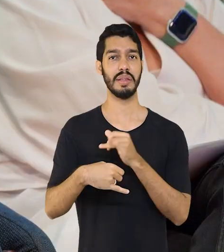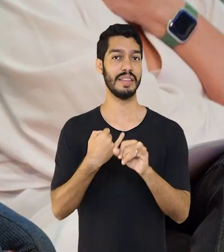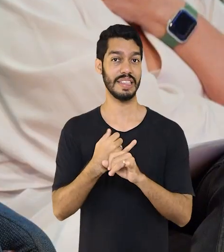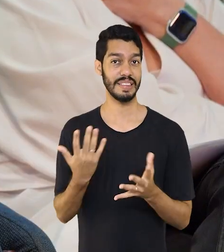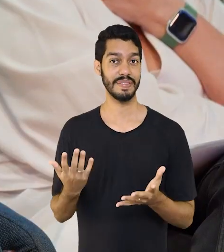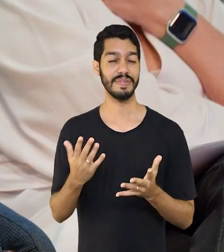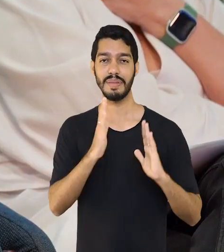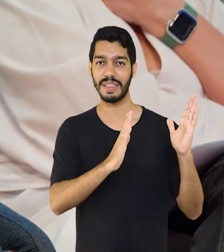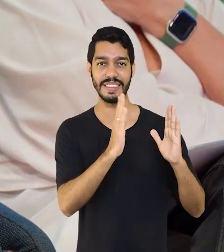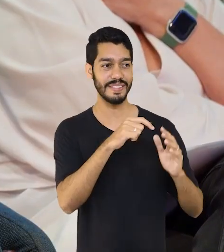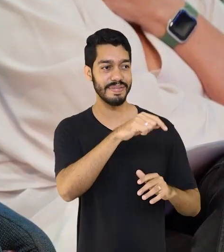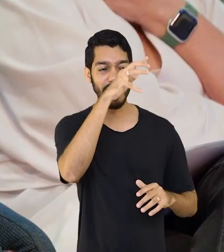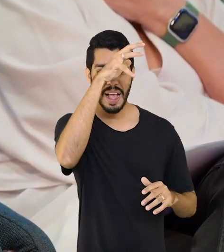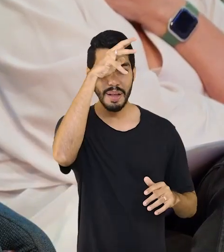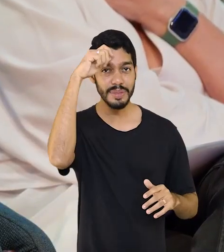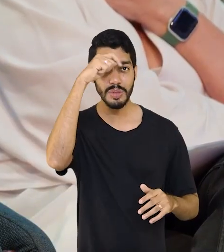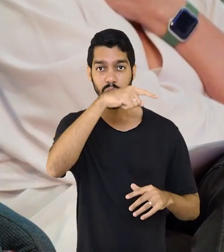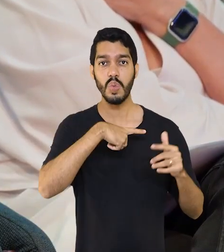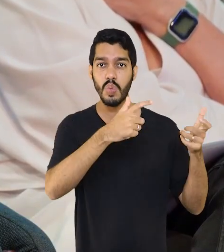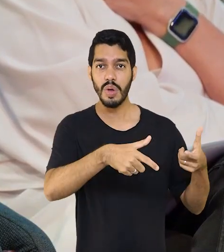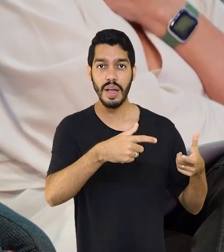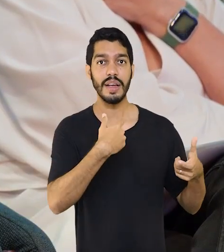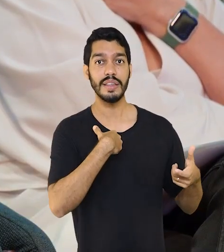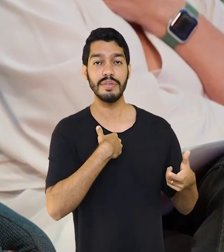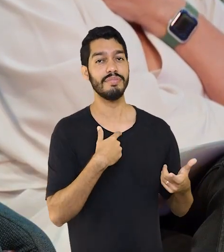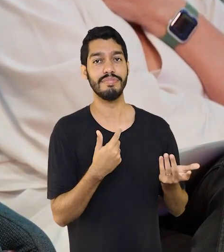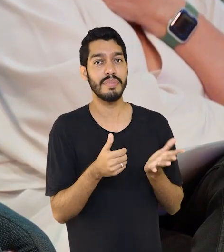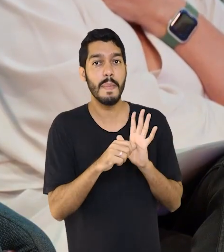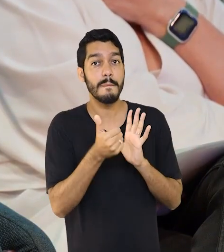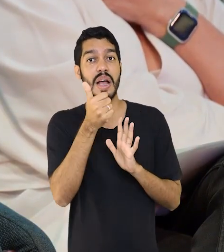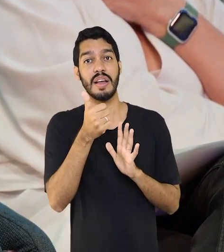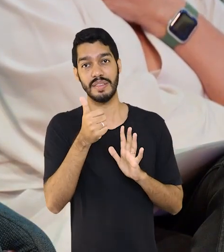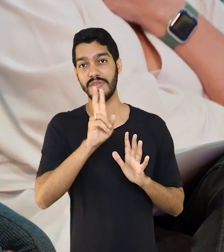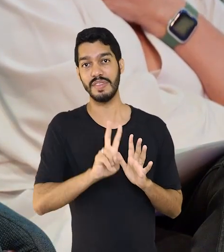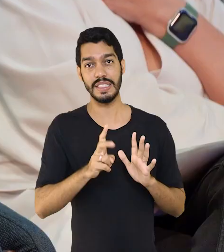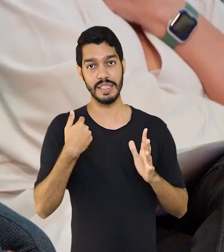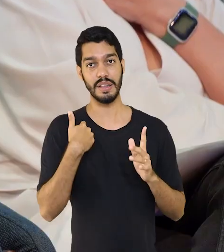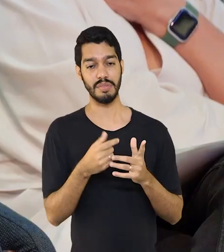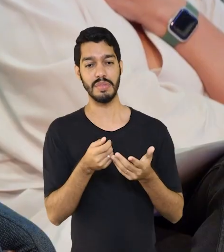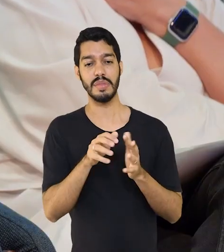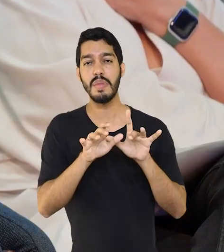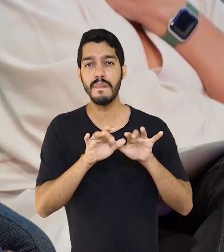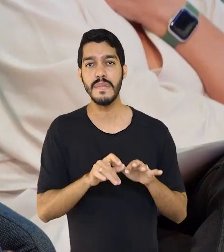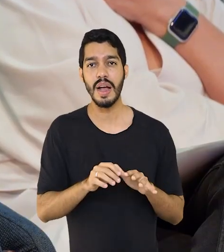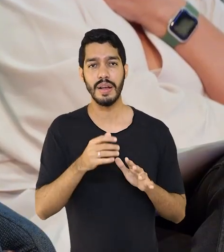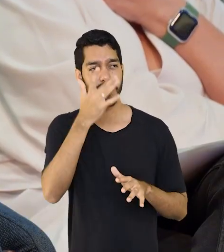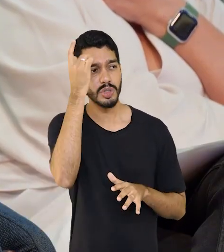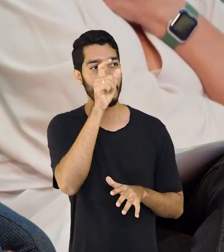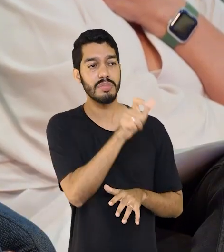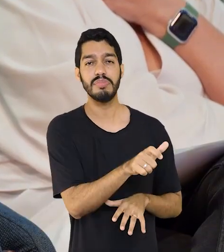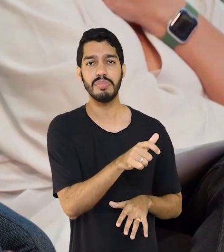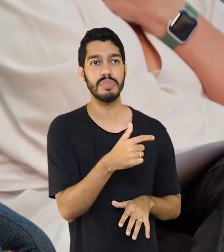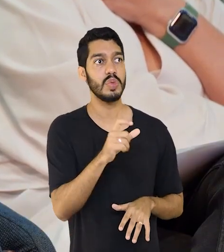Inclusive, dentro desse período que eu fiquei lá na Amazônia, eu prescrevi dipirona pela primeira vez para alguns pacientes. Que é um negócio que você fala assim, não é